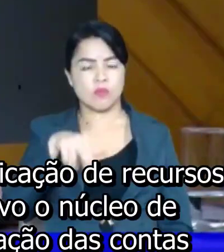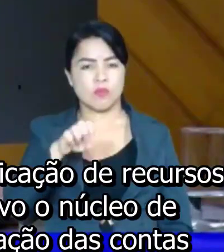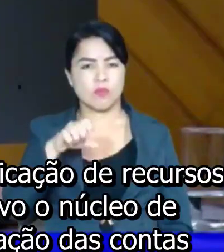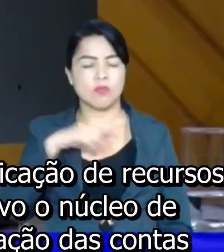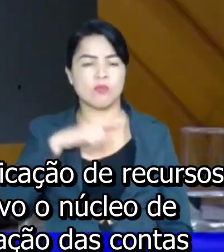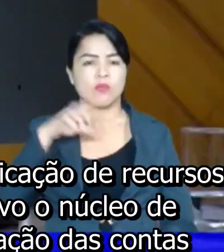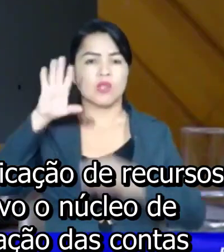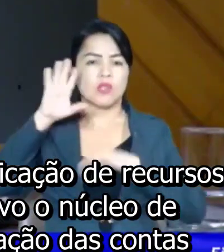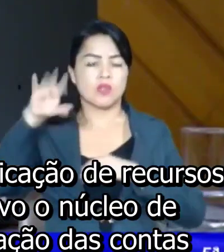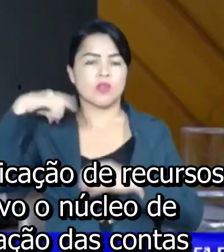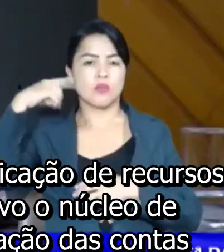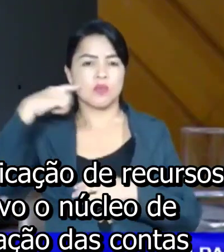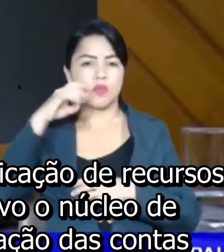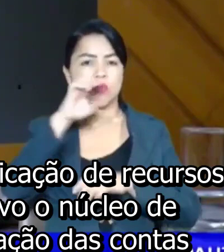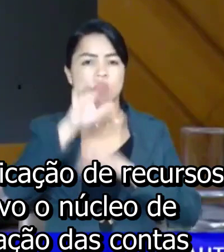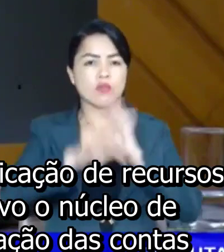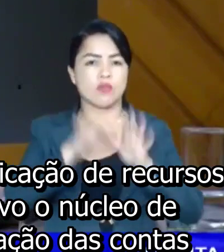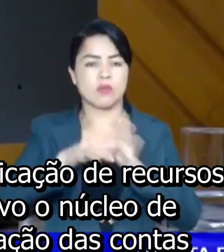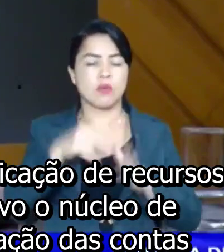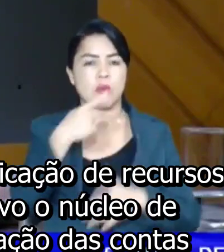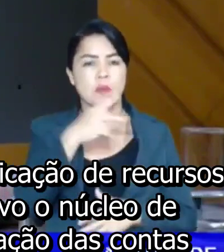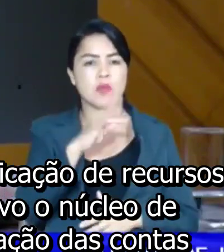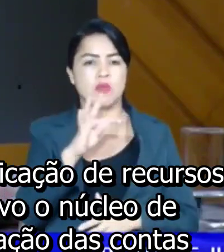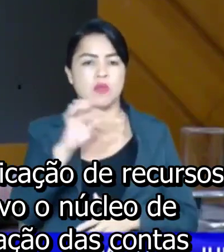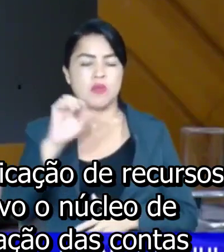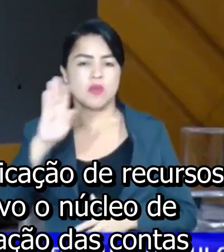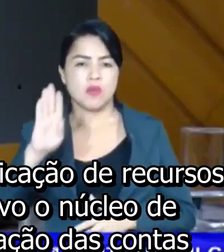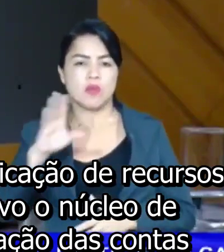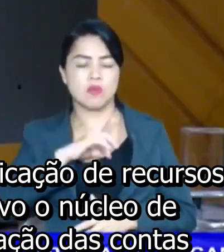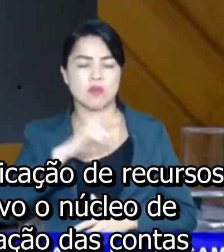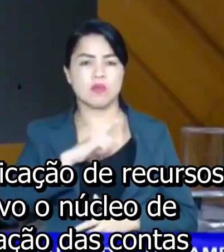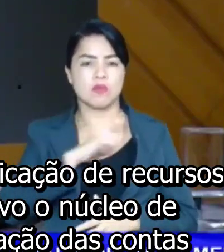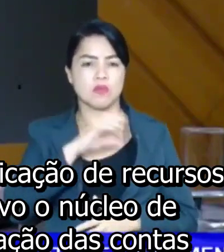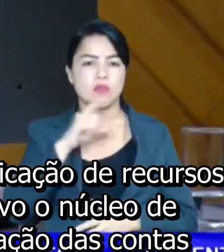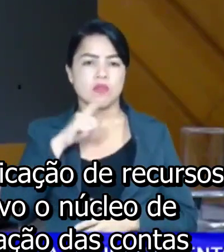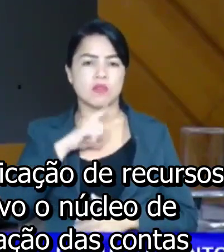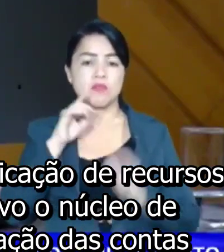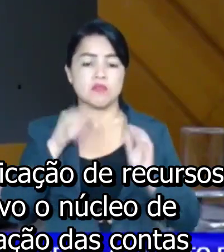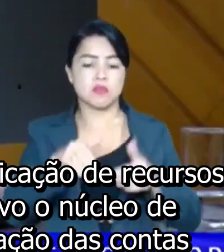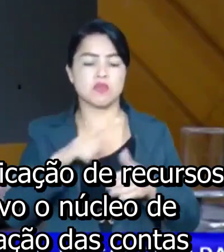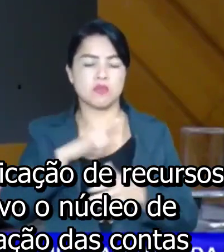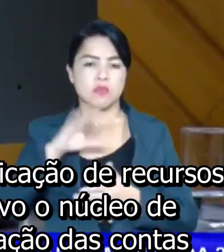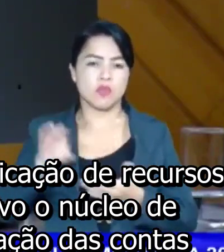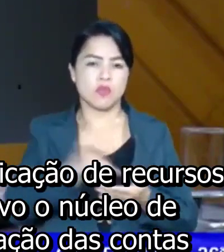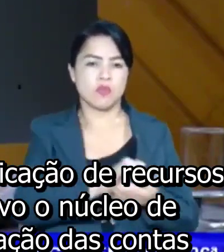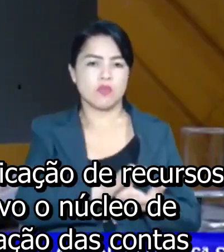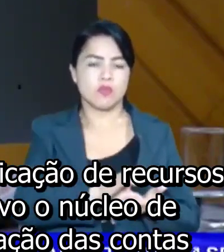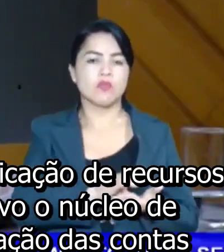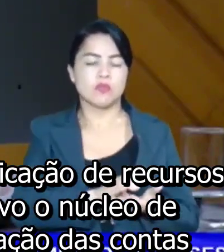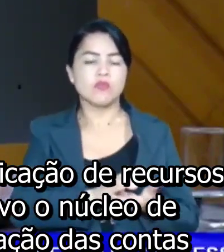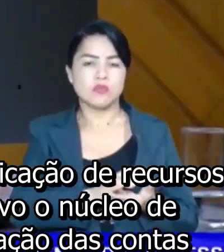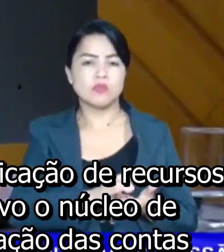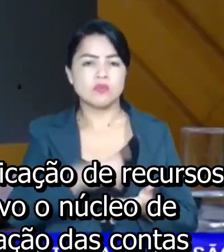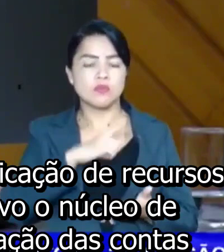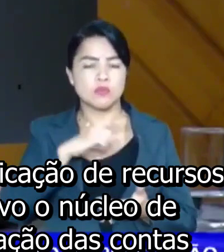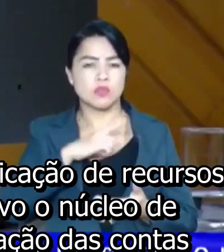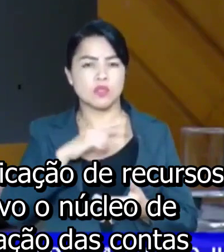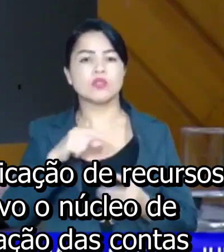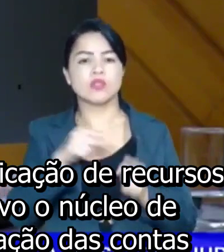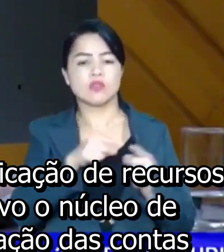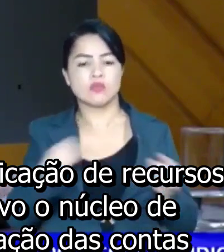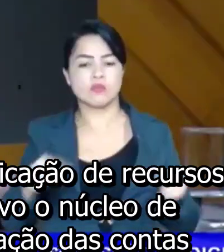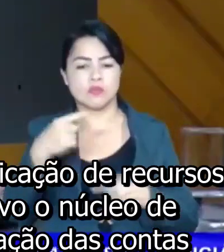está em sua mesa, fazendo leitura no monitor do seu referente à aplicação computador. de recursos na campanha das eleições de 2022. Em